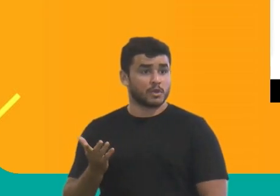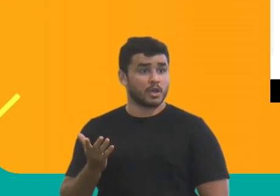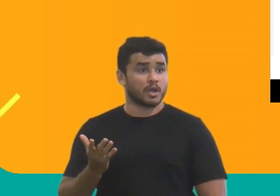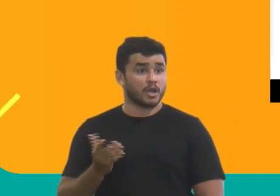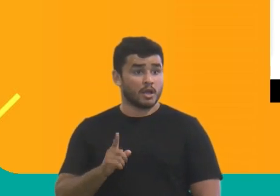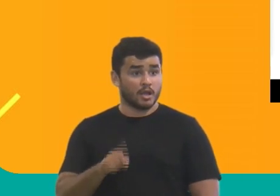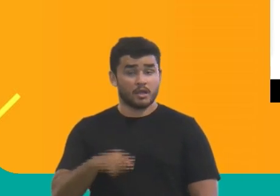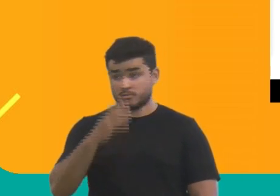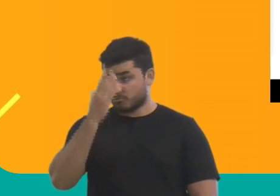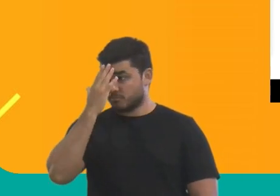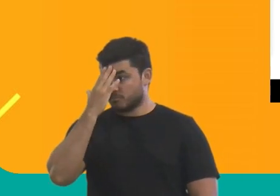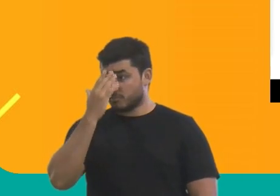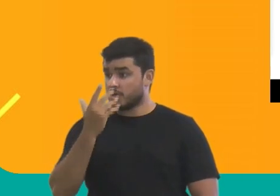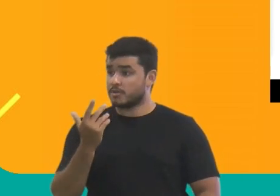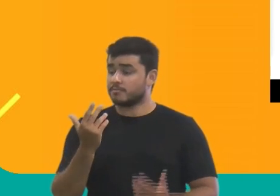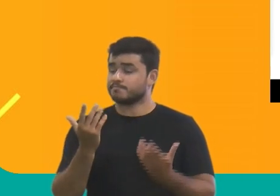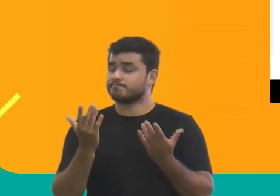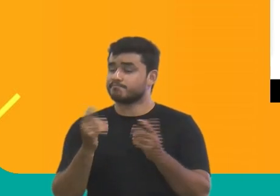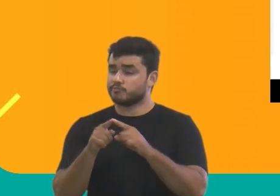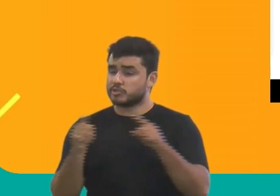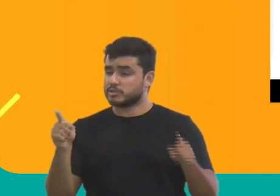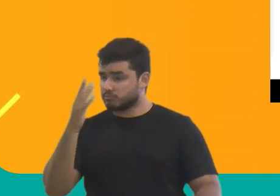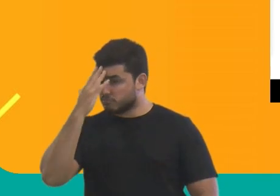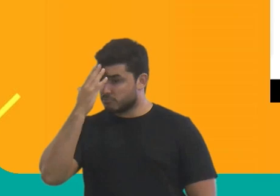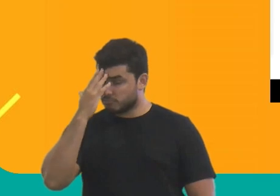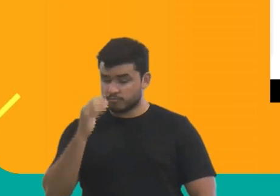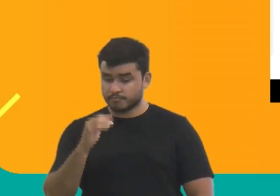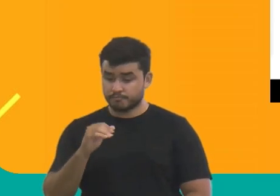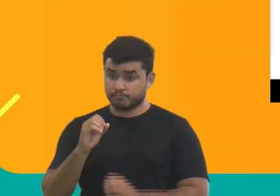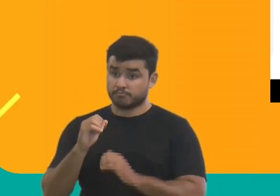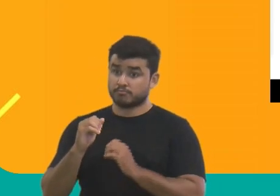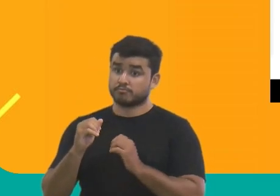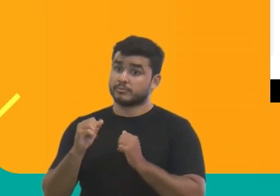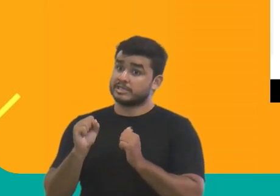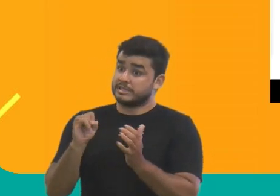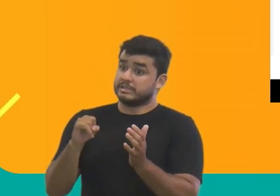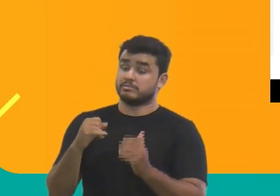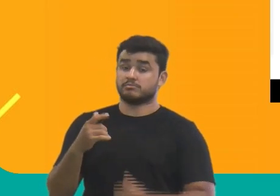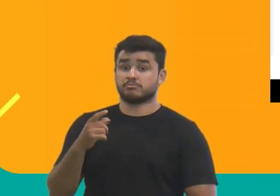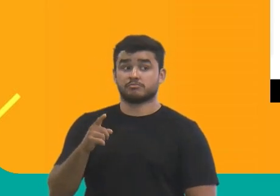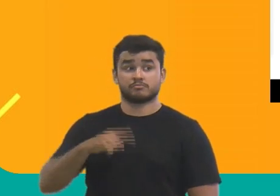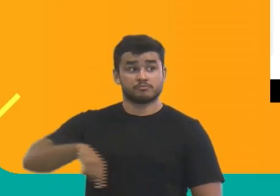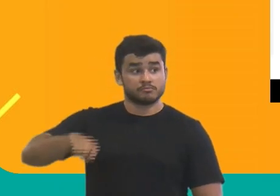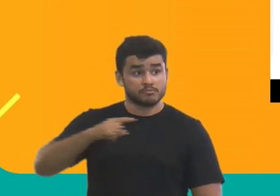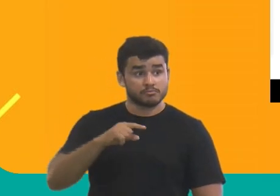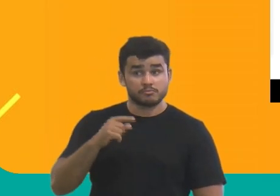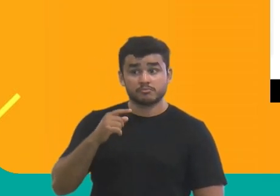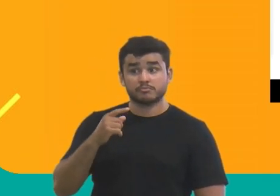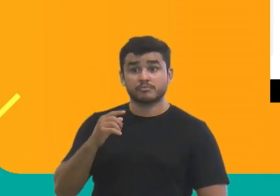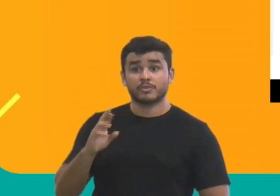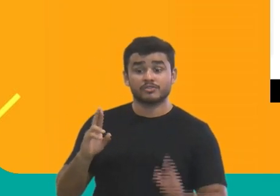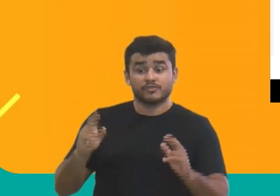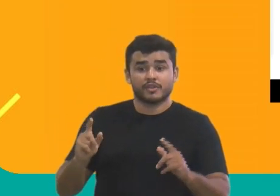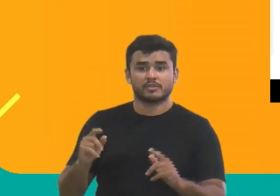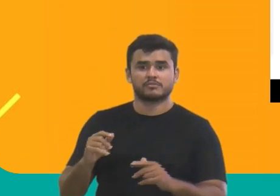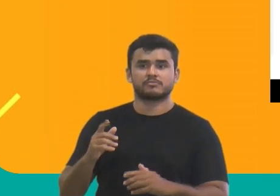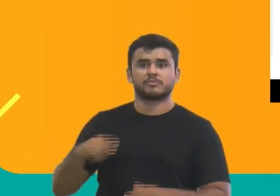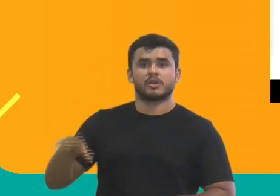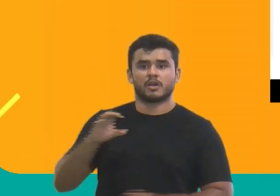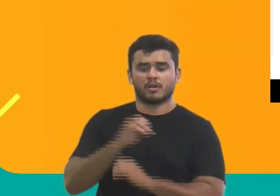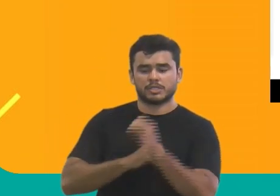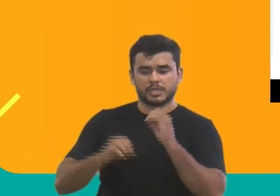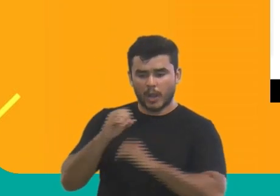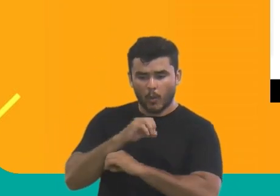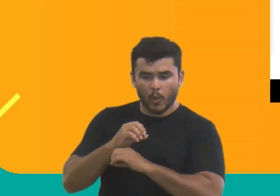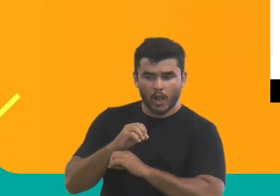e reação. Se o ambiente fora da célula está diferente, eu vou ter alterações na